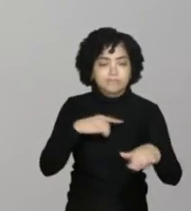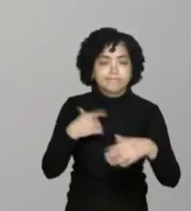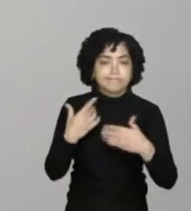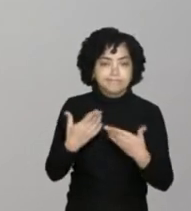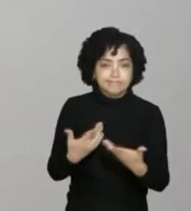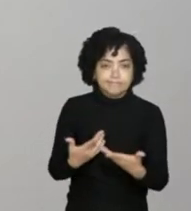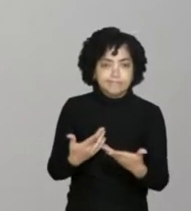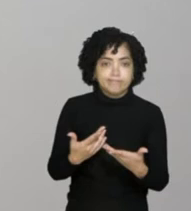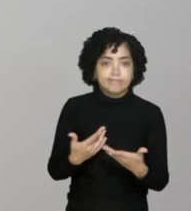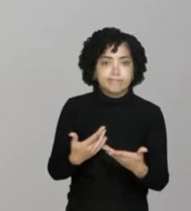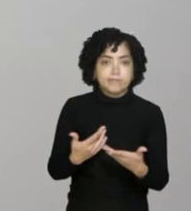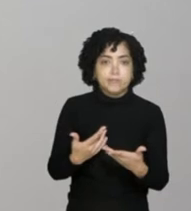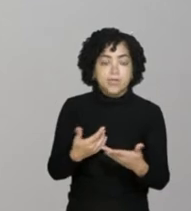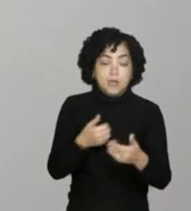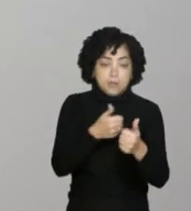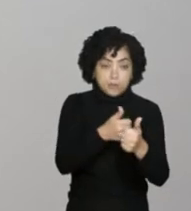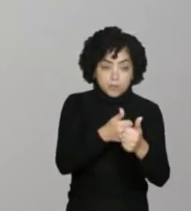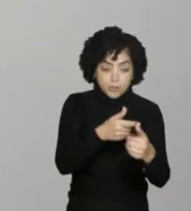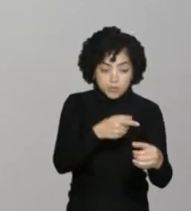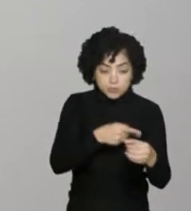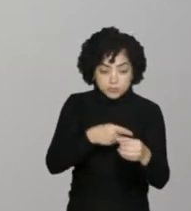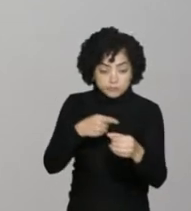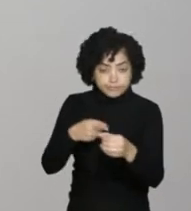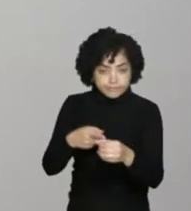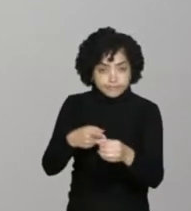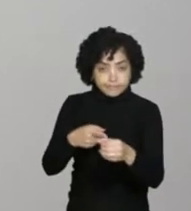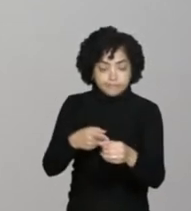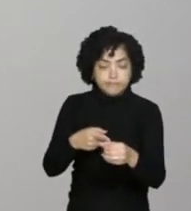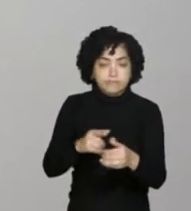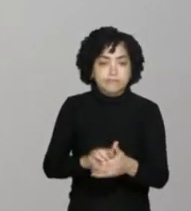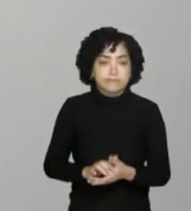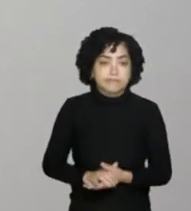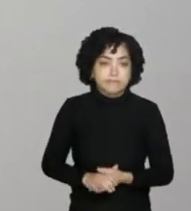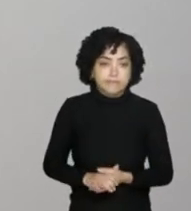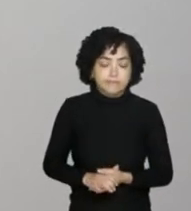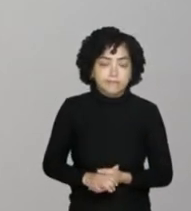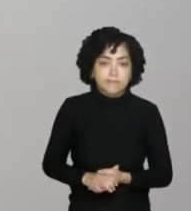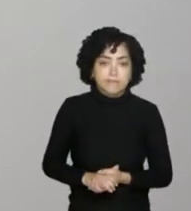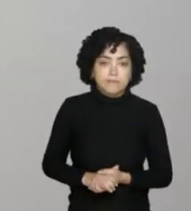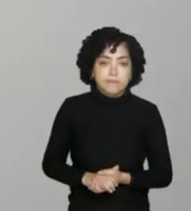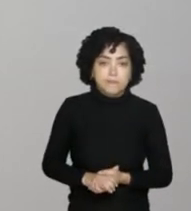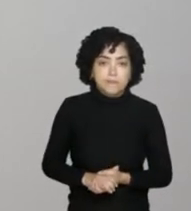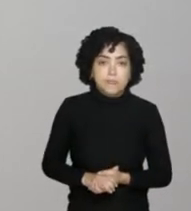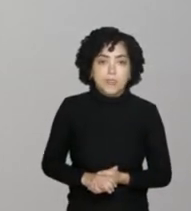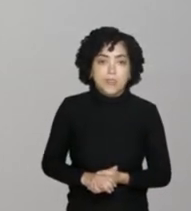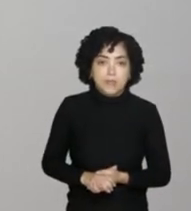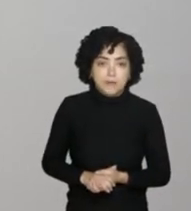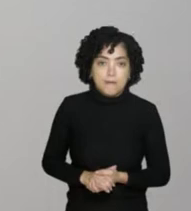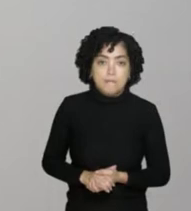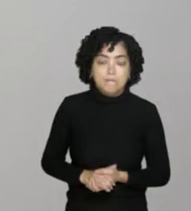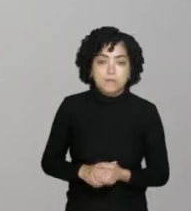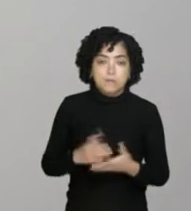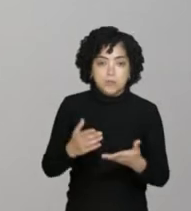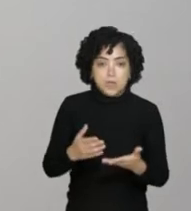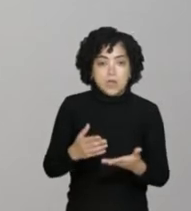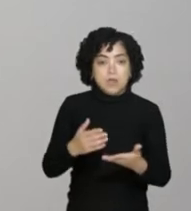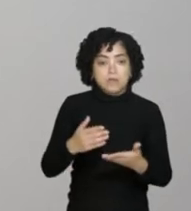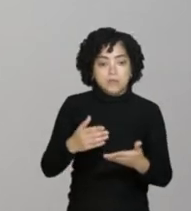de Botuverá, acho que seria por aí. A gente se direcionar para fazer essa rodovia